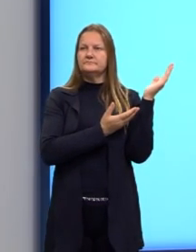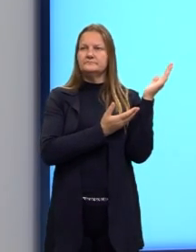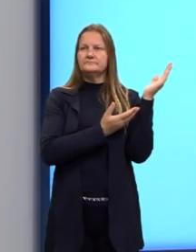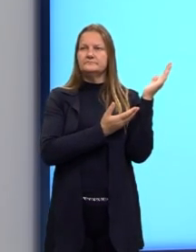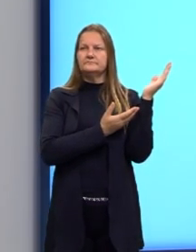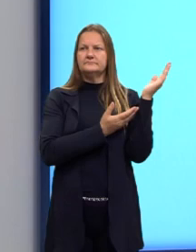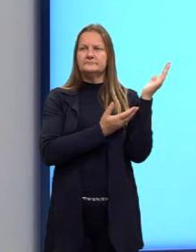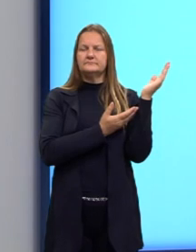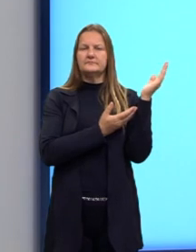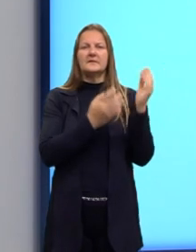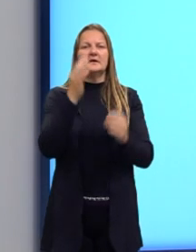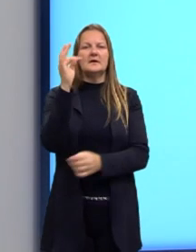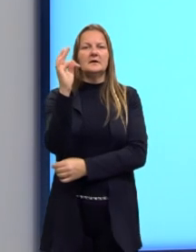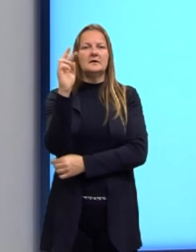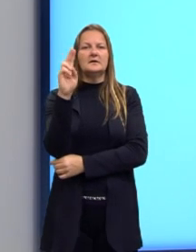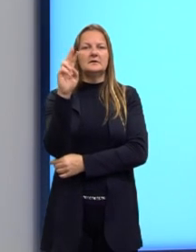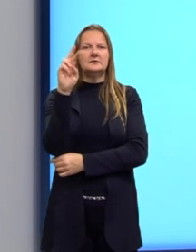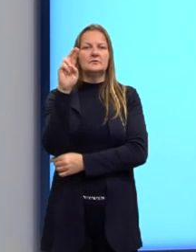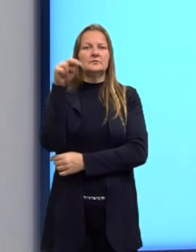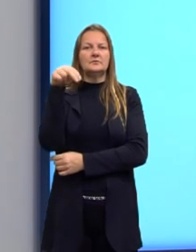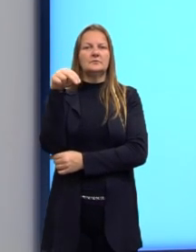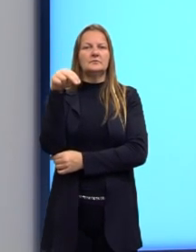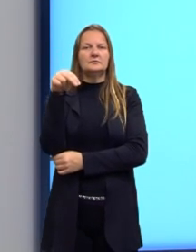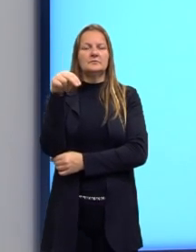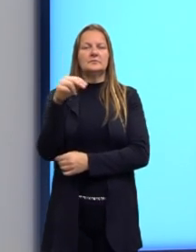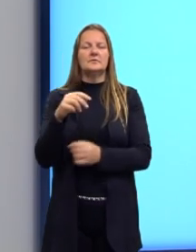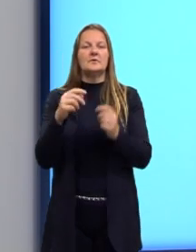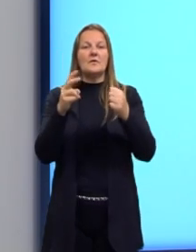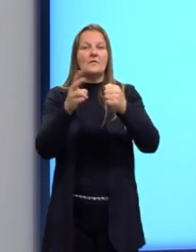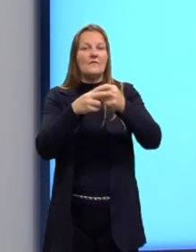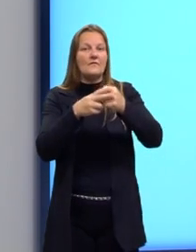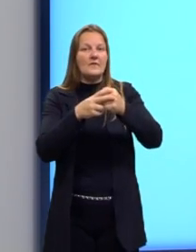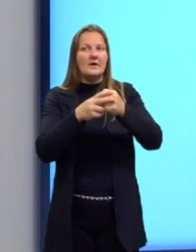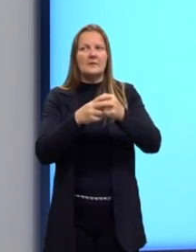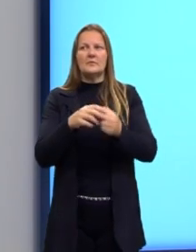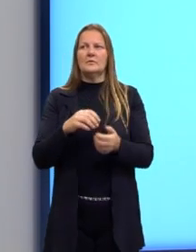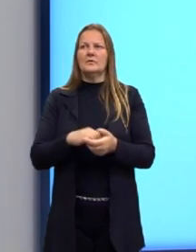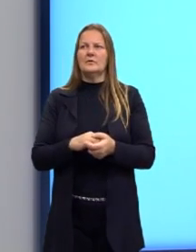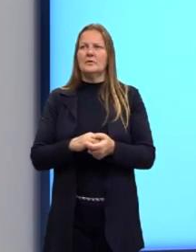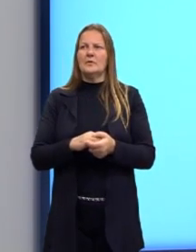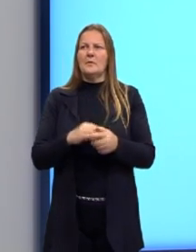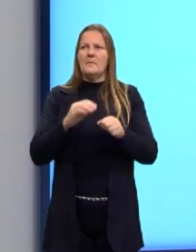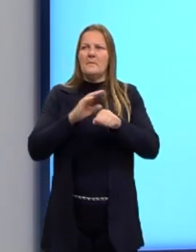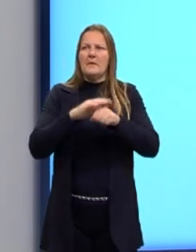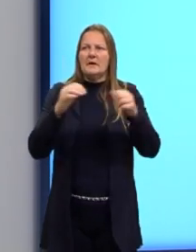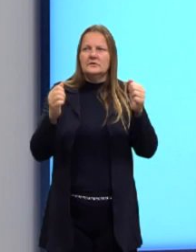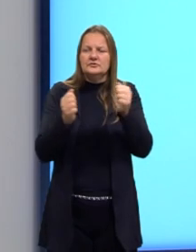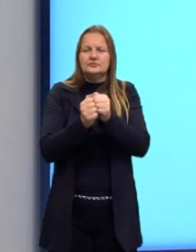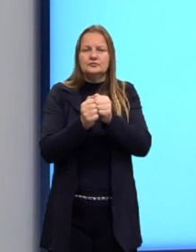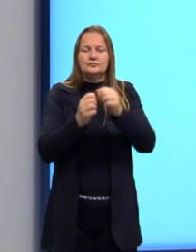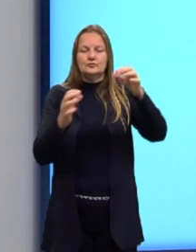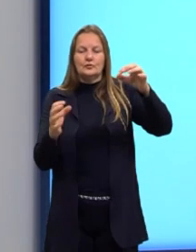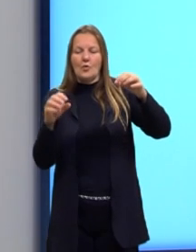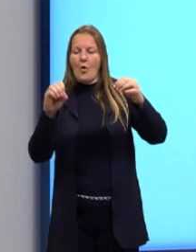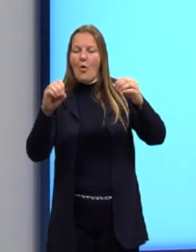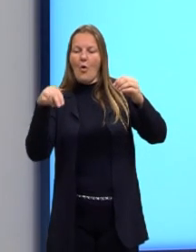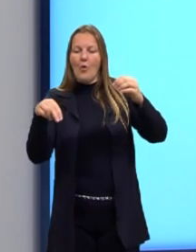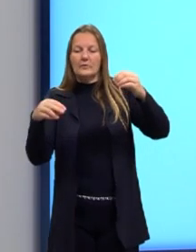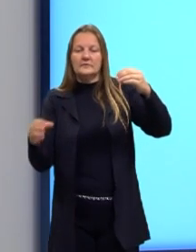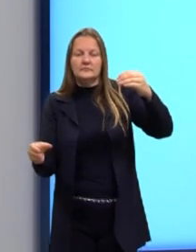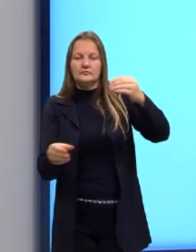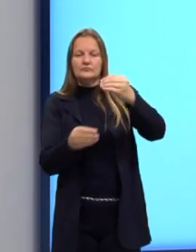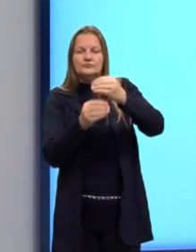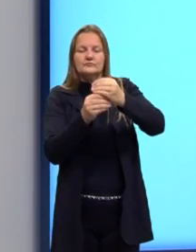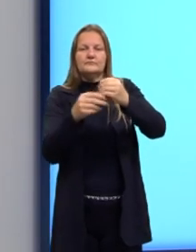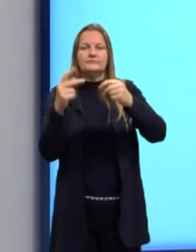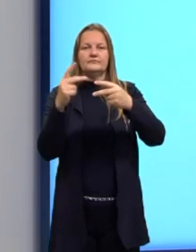turn que é o meu verbo e o ano que a minha preposição então no momento que eu agrego esse tem